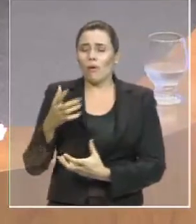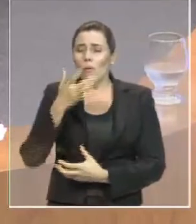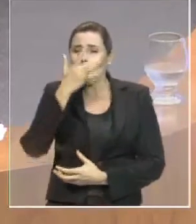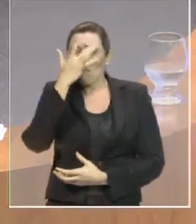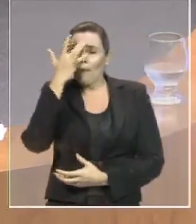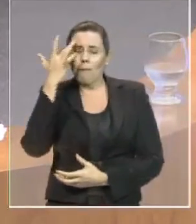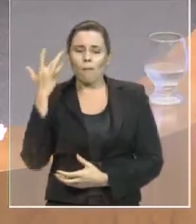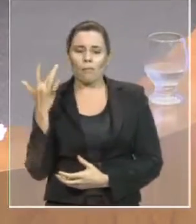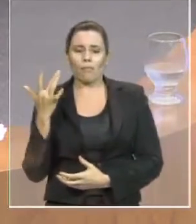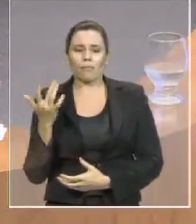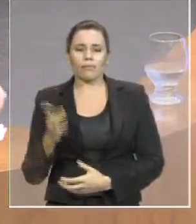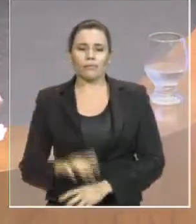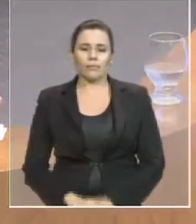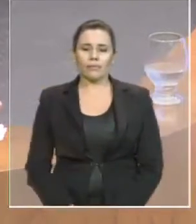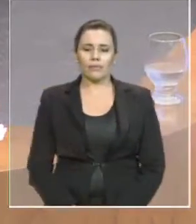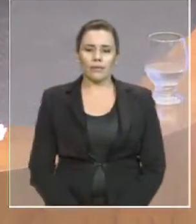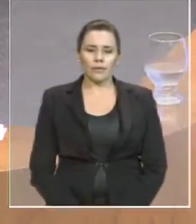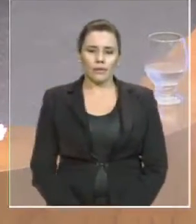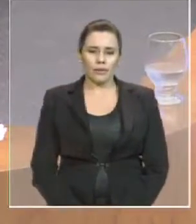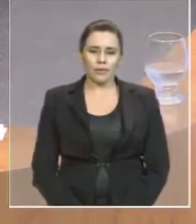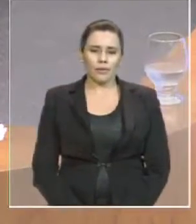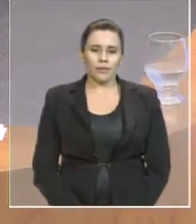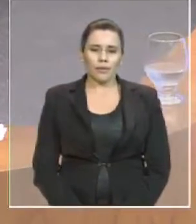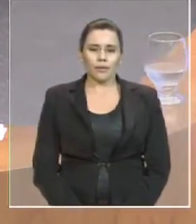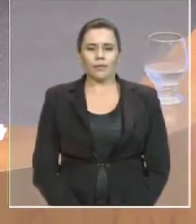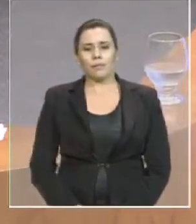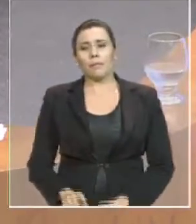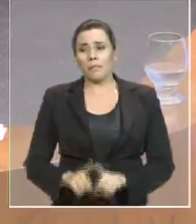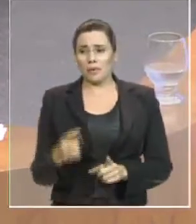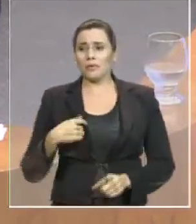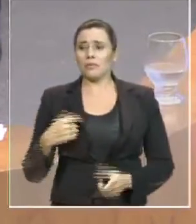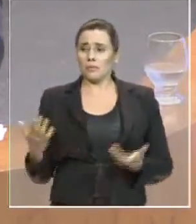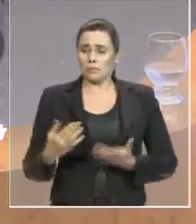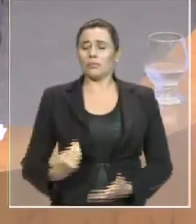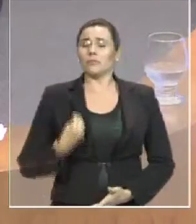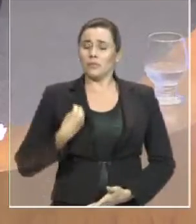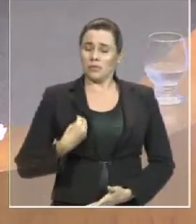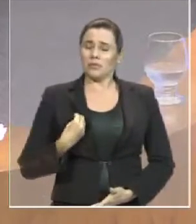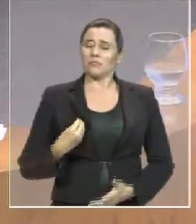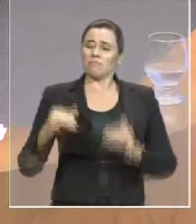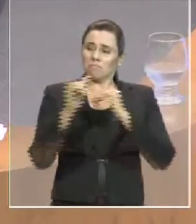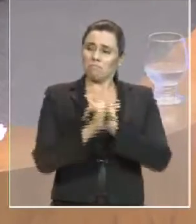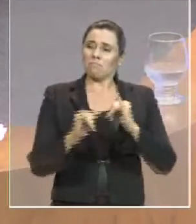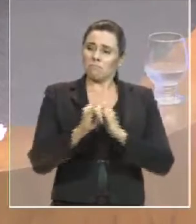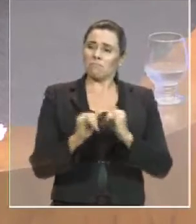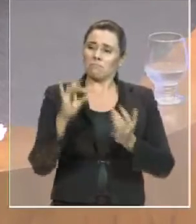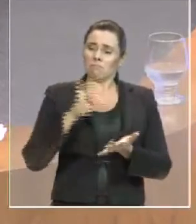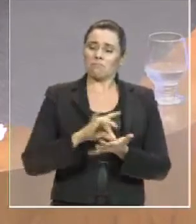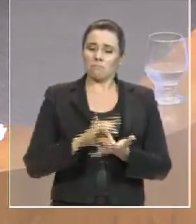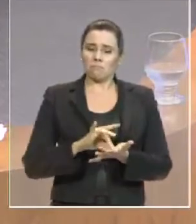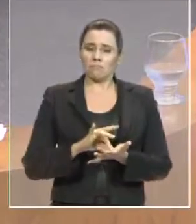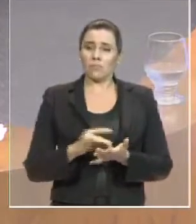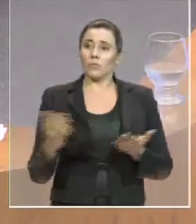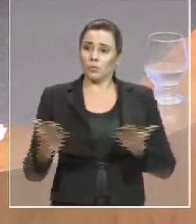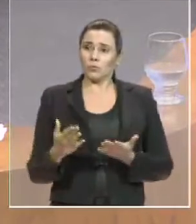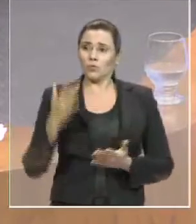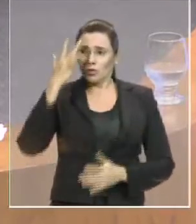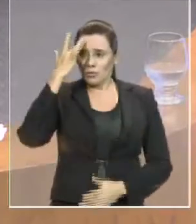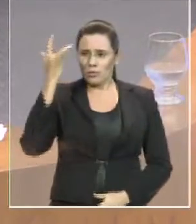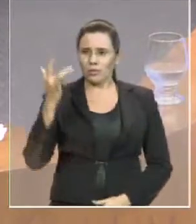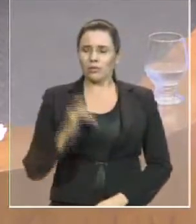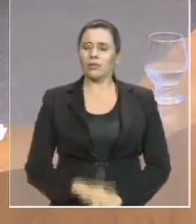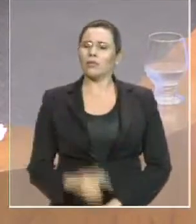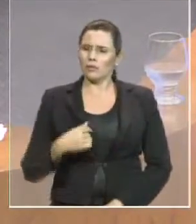com trabalho. E amanhã, se o deputado não tiver um outro compromisso, faça uma